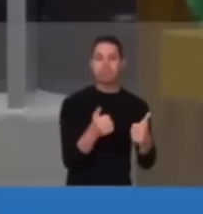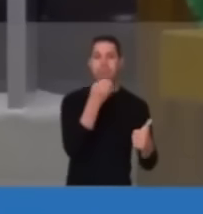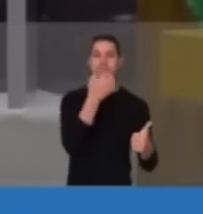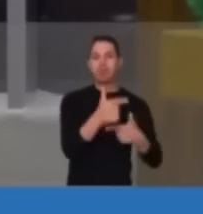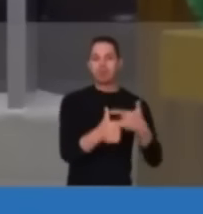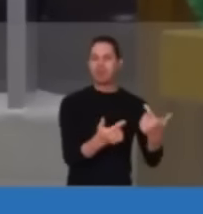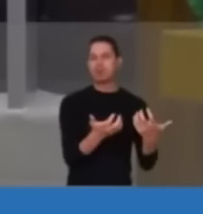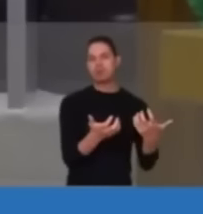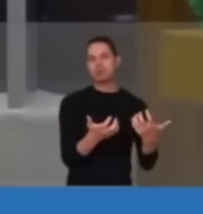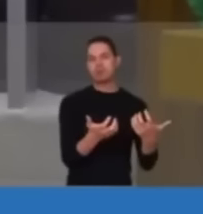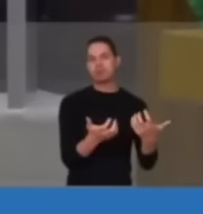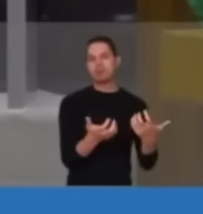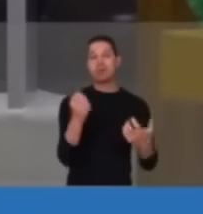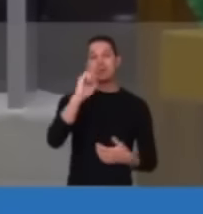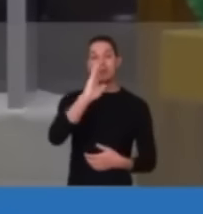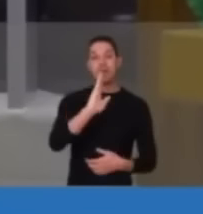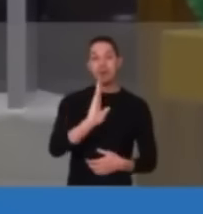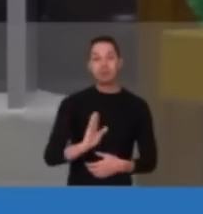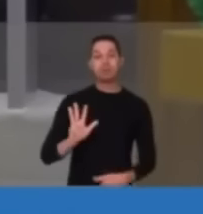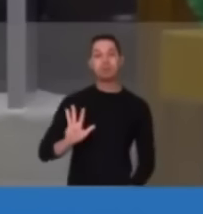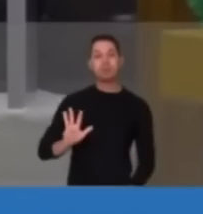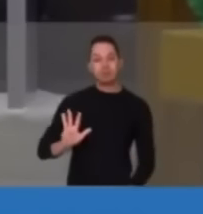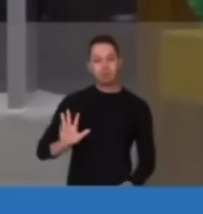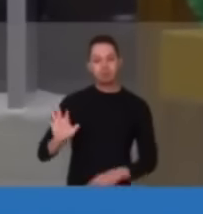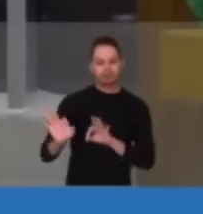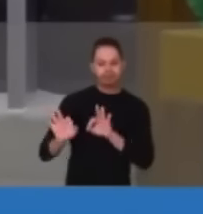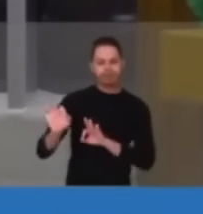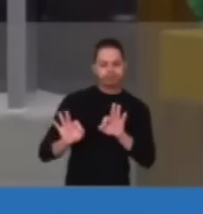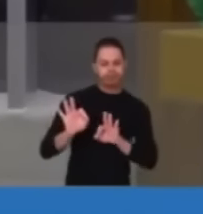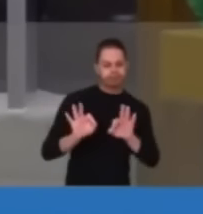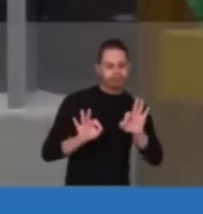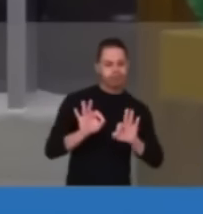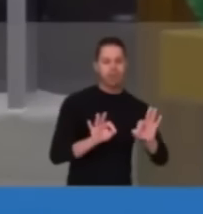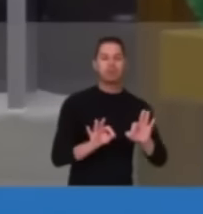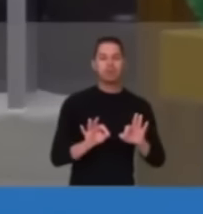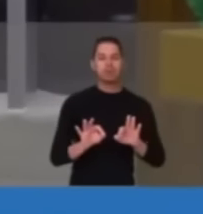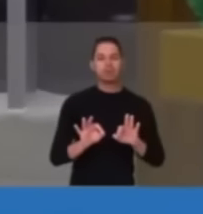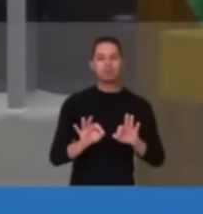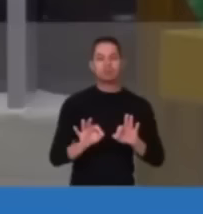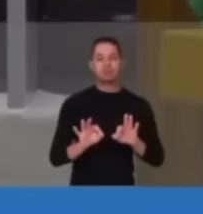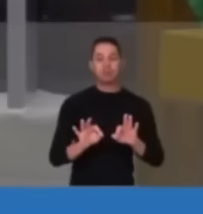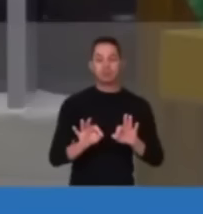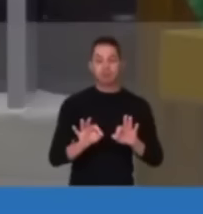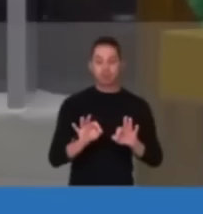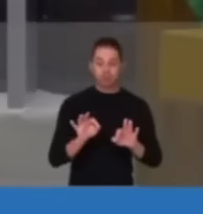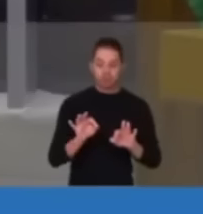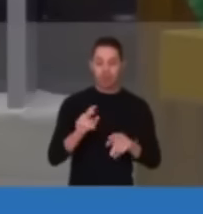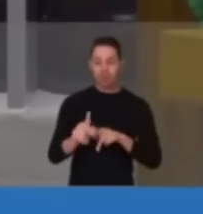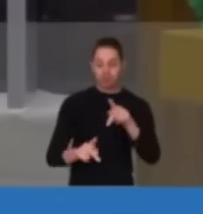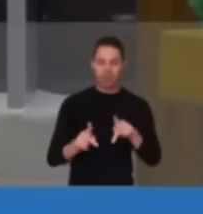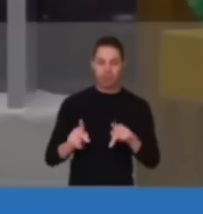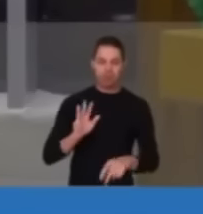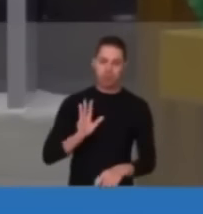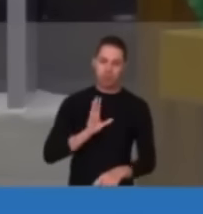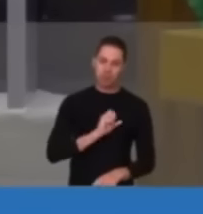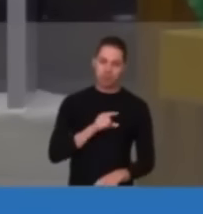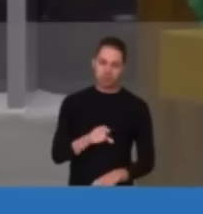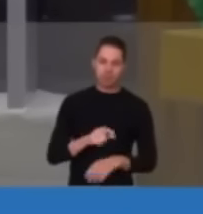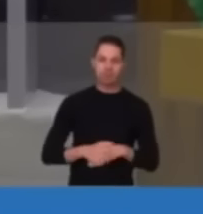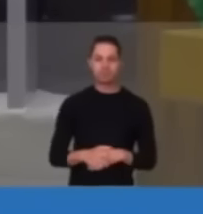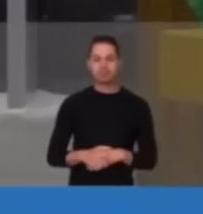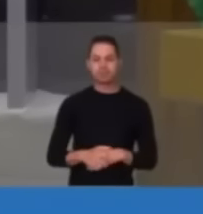empregos Este é o Brasil que o Lula está organizando para ao o seu querido povo que ele tanto estima nós